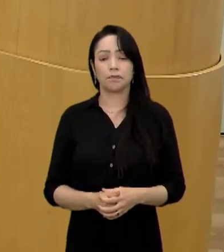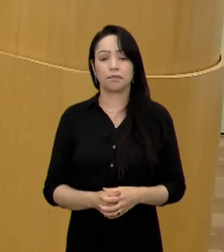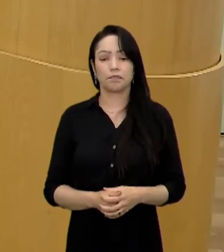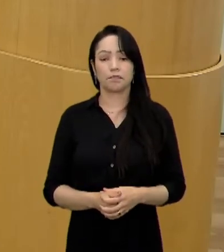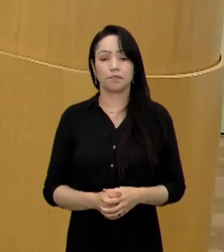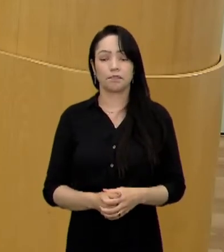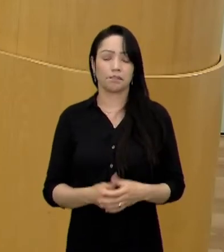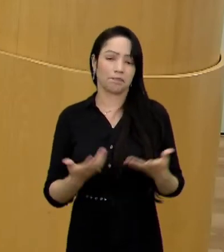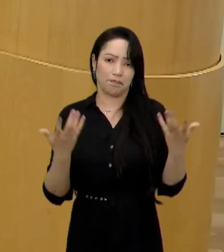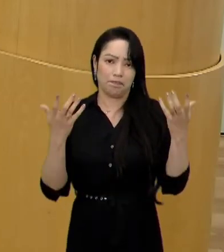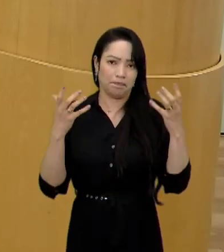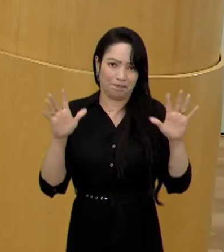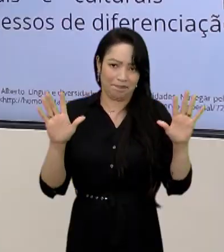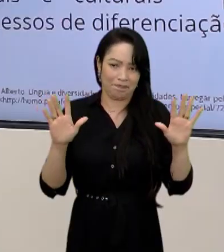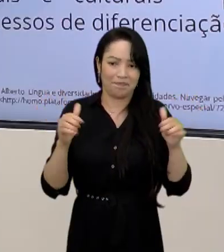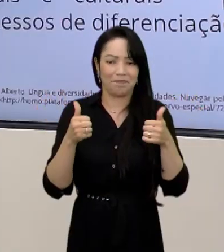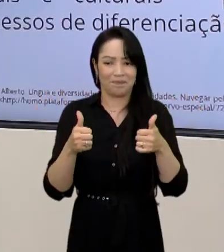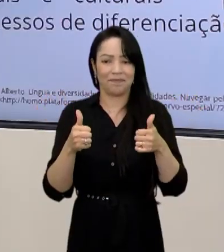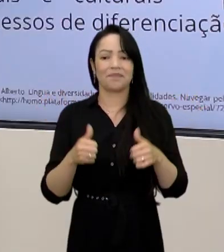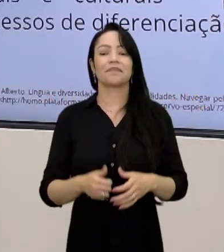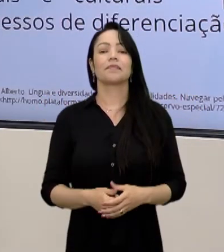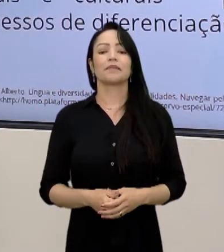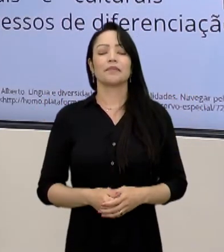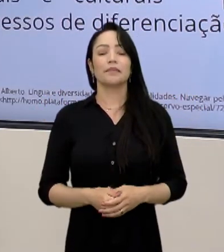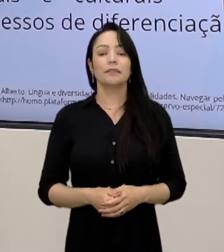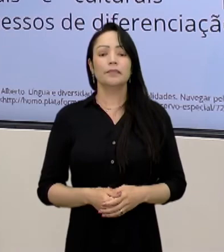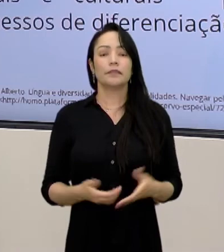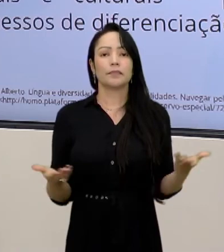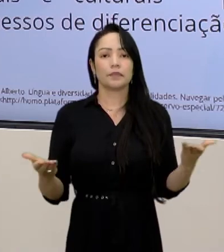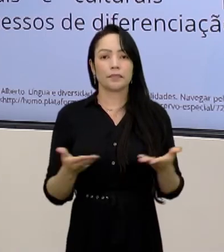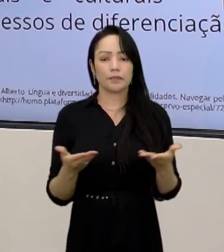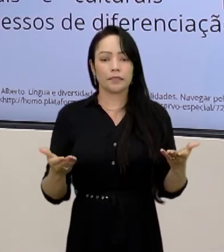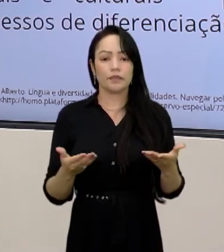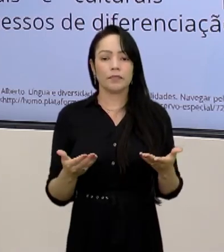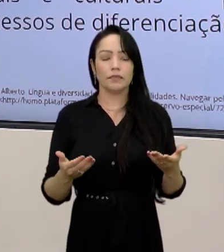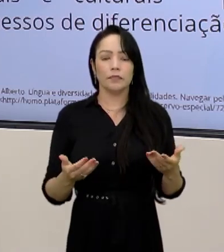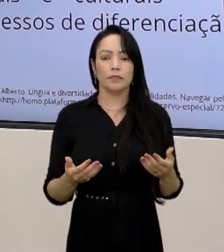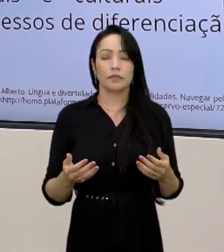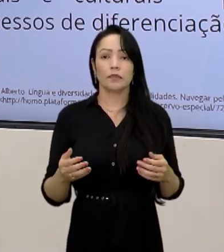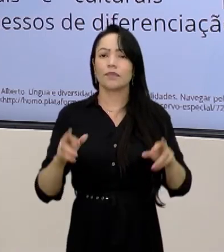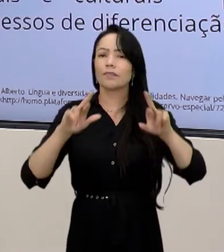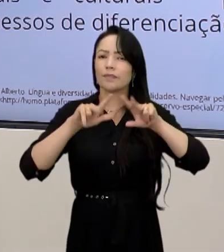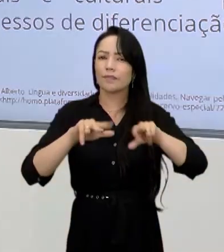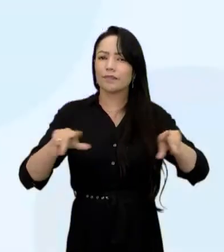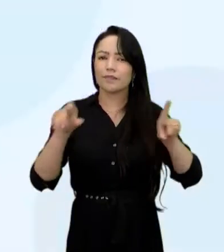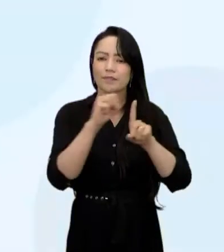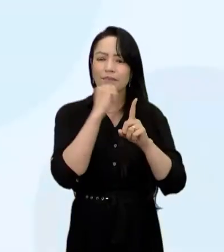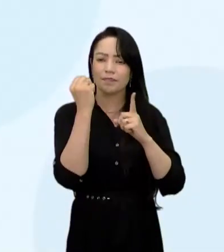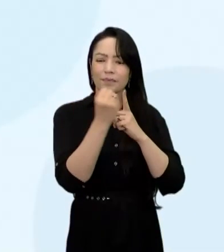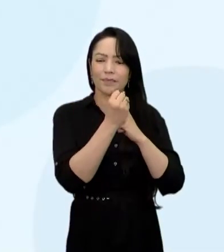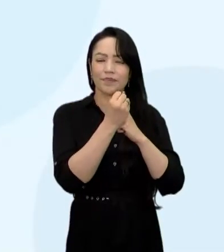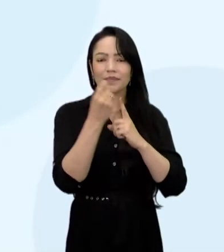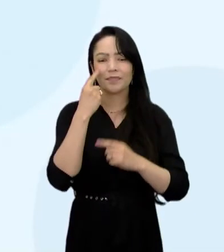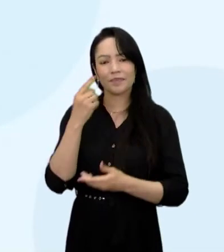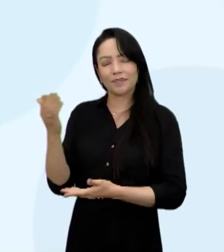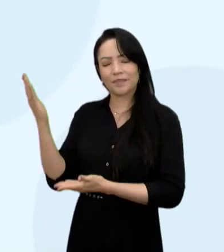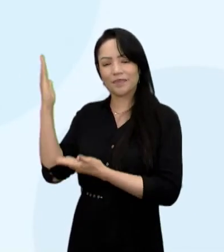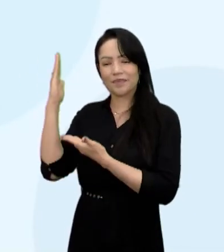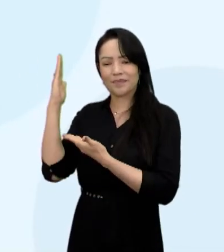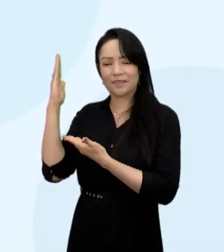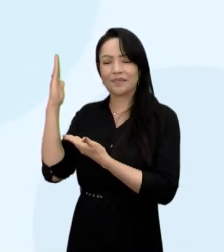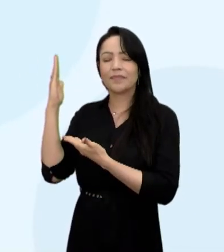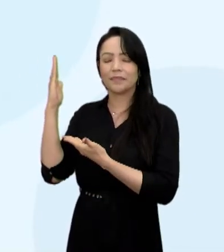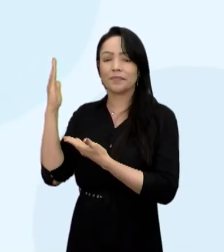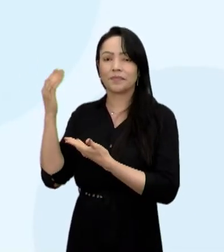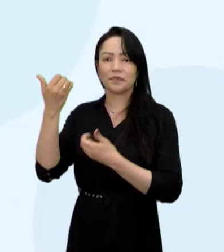quer. Né? Isso mesmo. E aí temos agora a variedade social. Vamos lá, então. Vai acabar retomando o que nós já